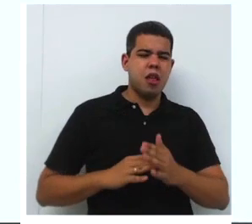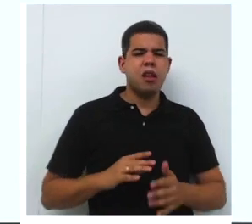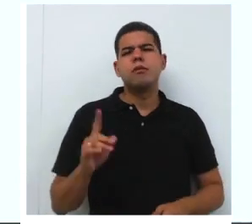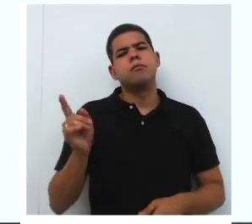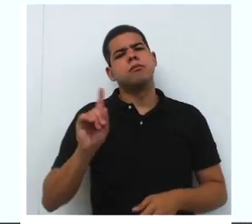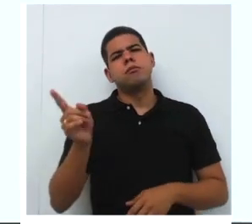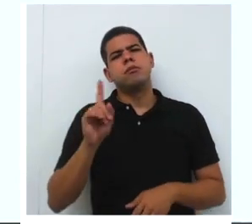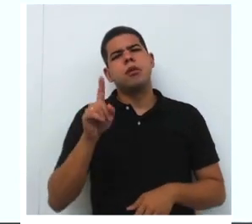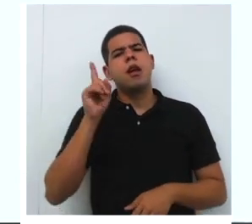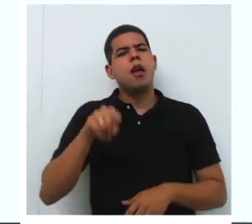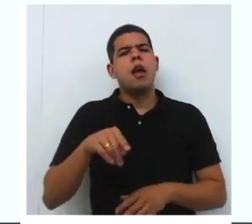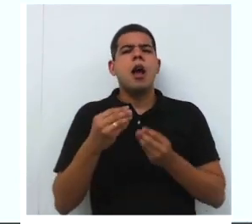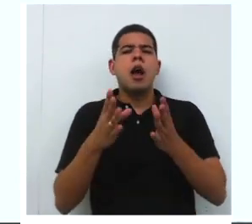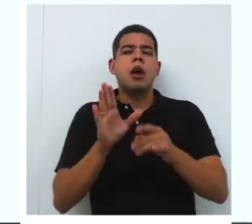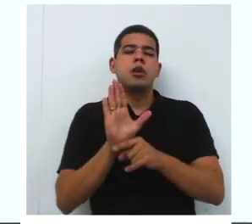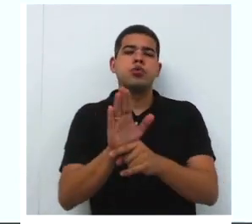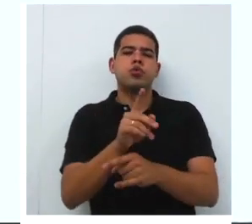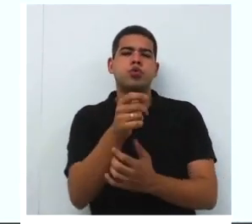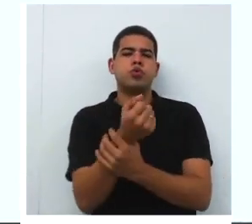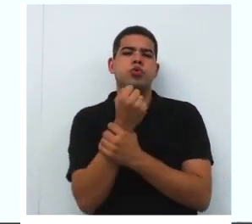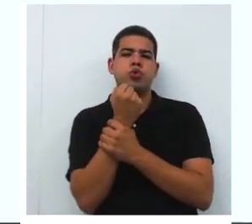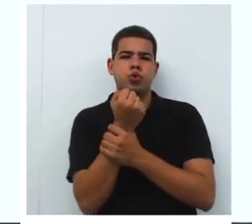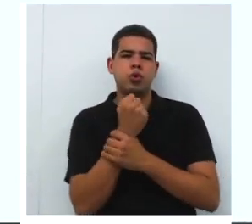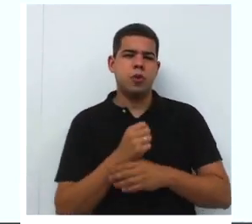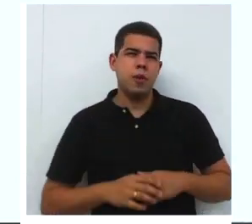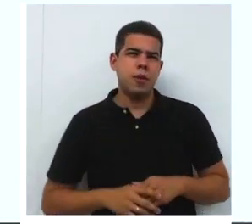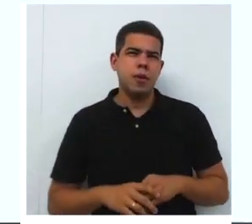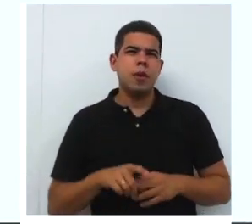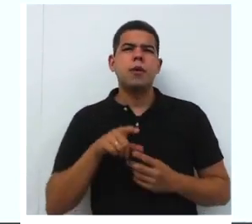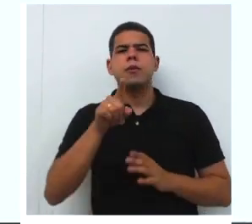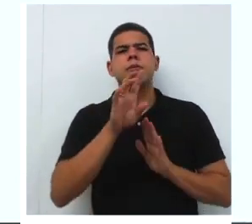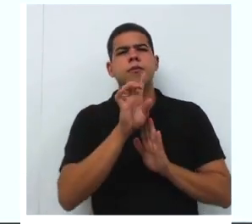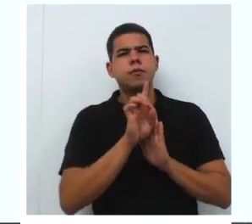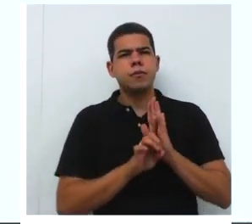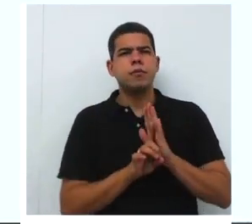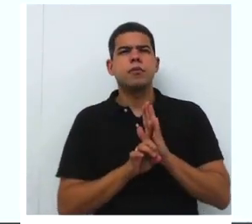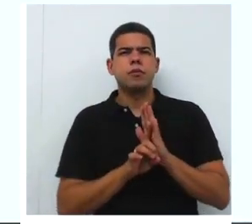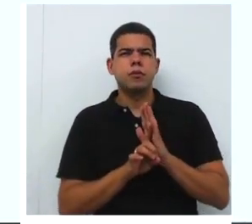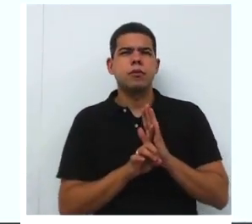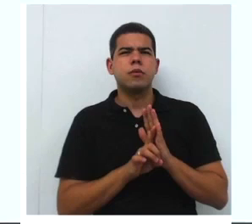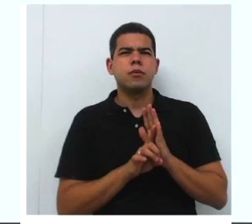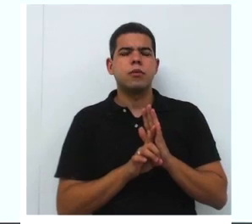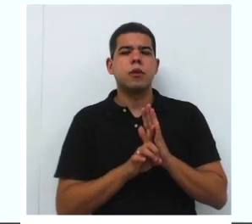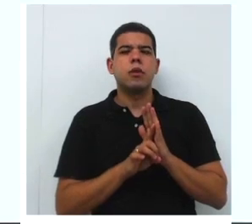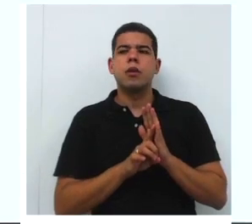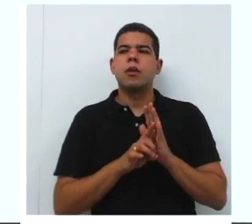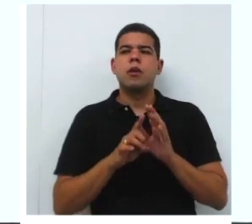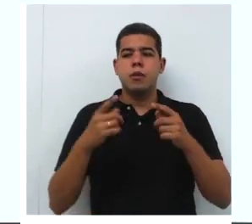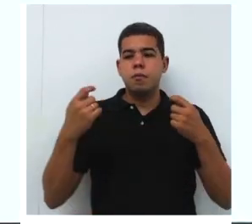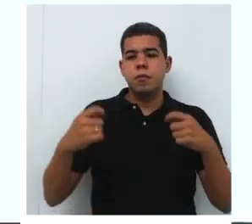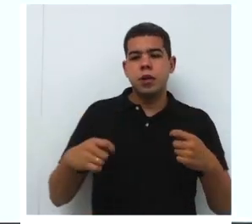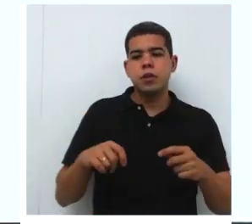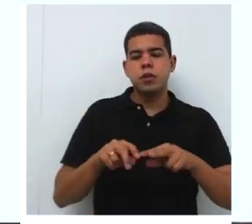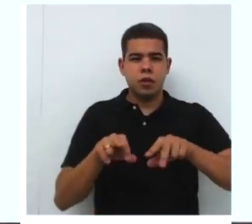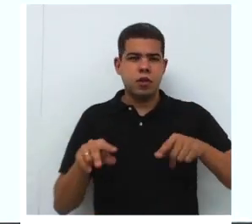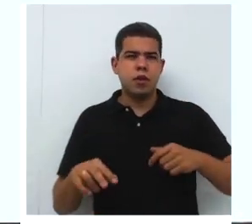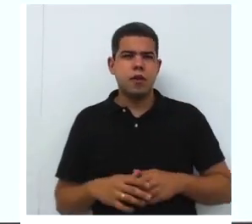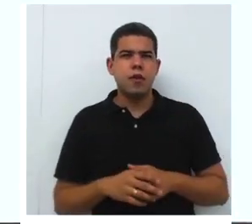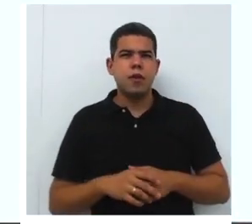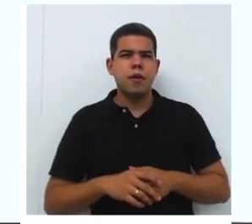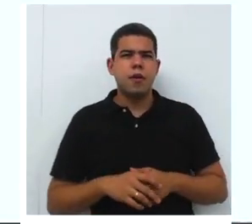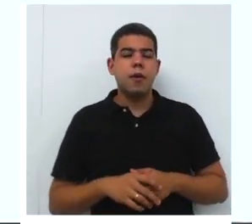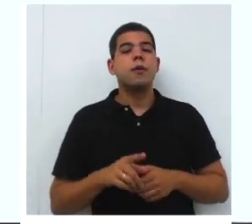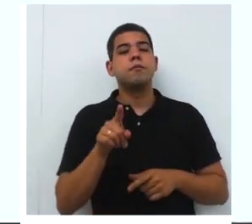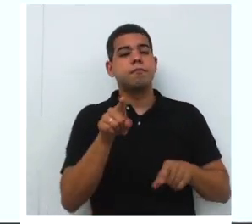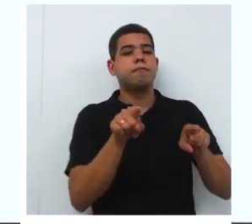contrário, são para dar segurança a você. Você tem os seus direitos, tem os seus deveres, mas